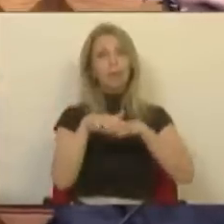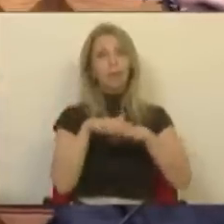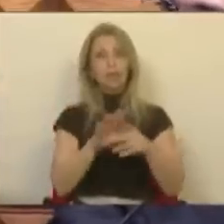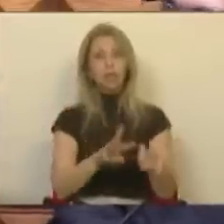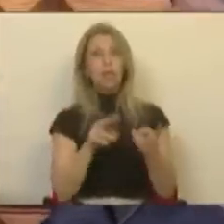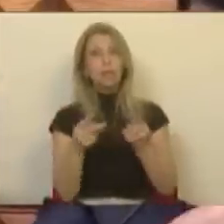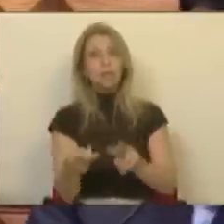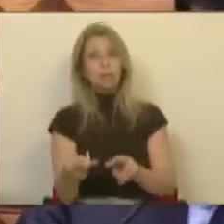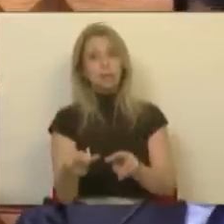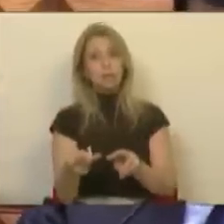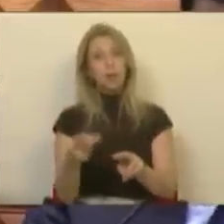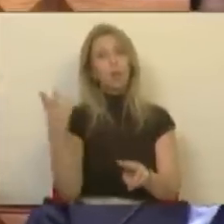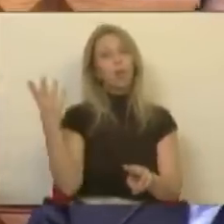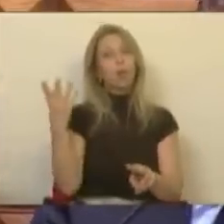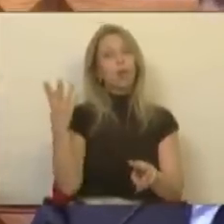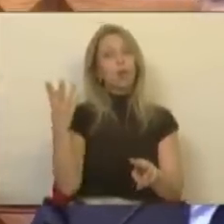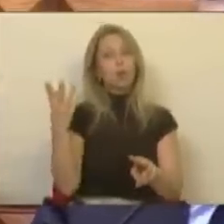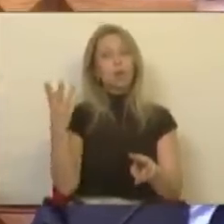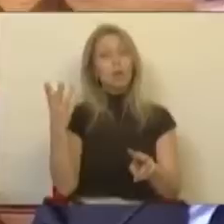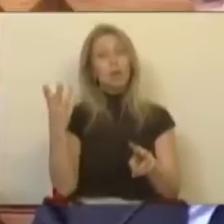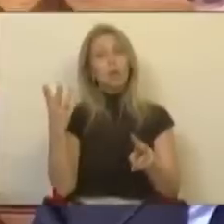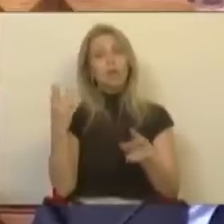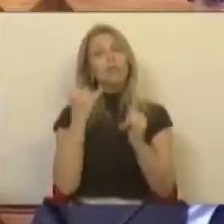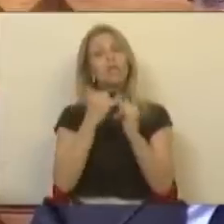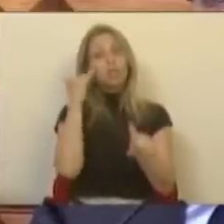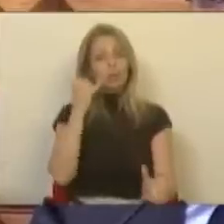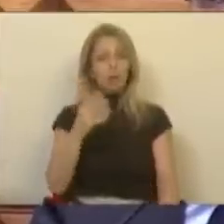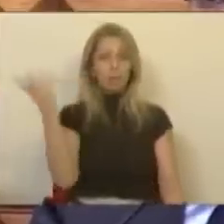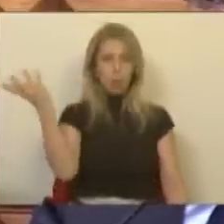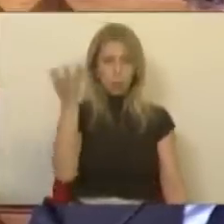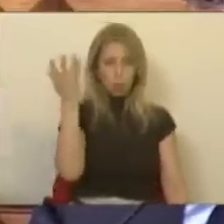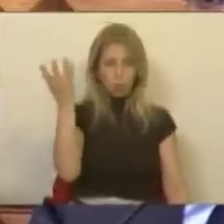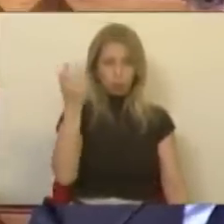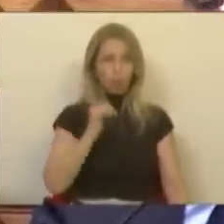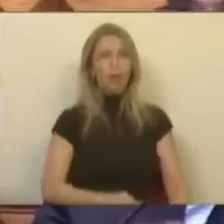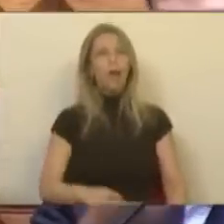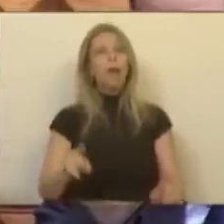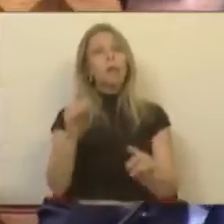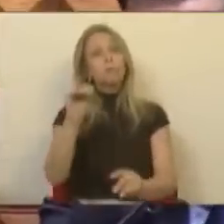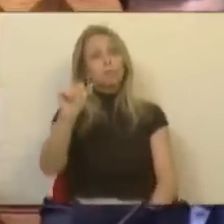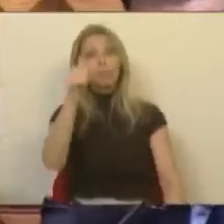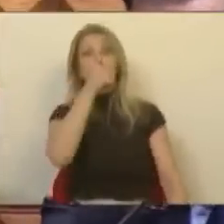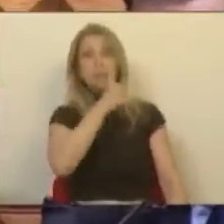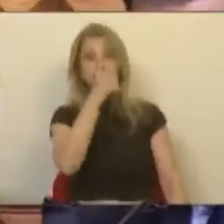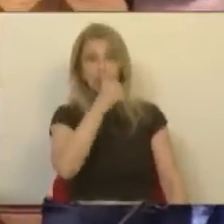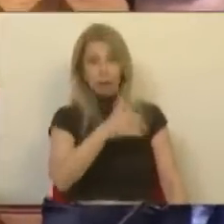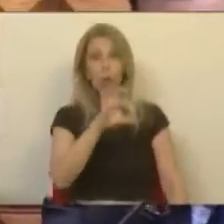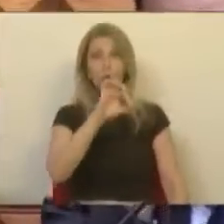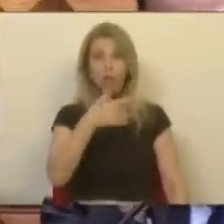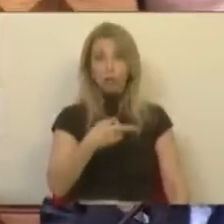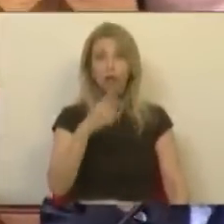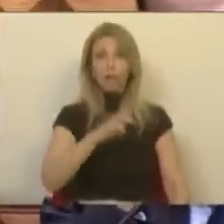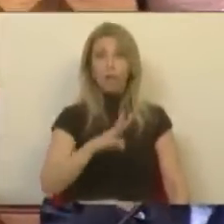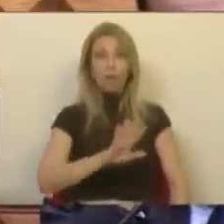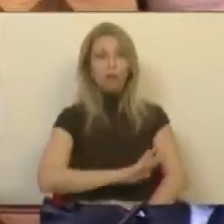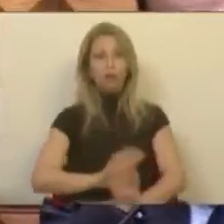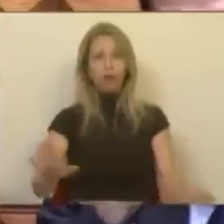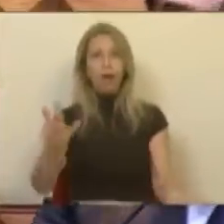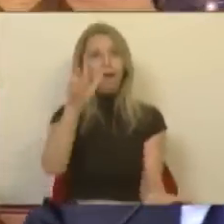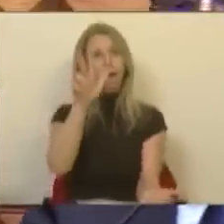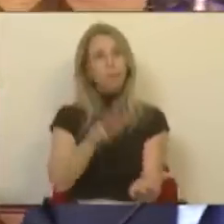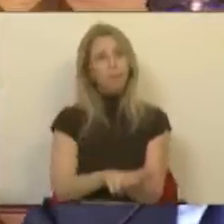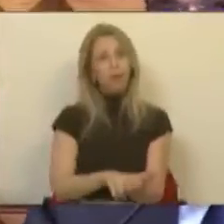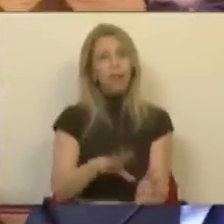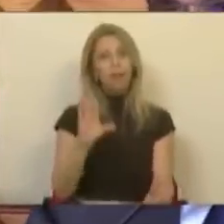a cultura é assim no distrito de Santarém com mais de 89 milhões já aprovados e mais de 10 milhões